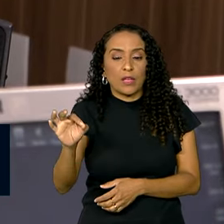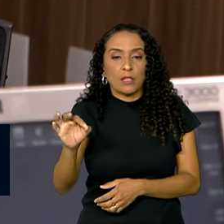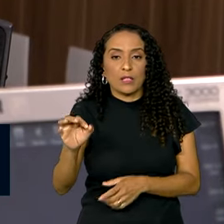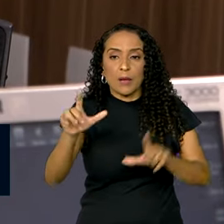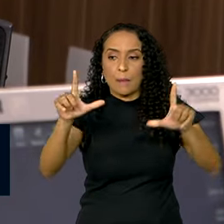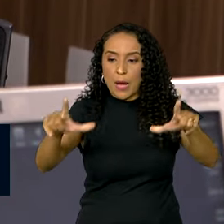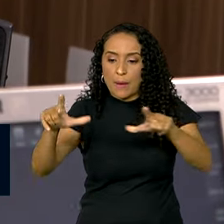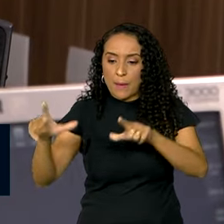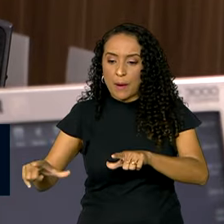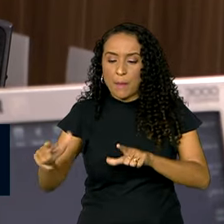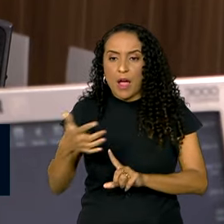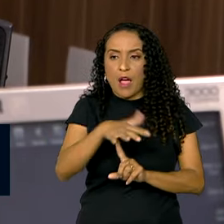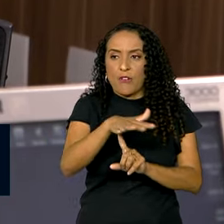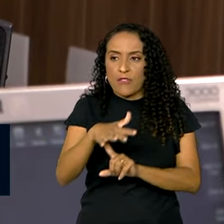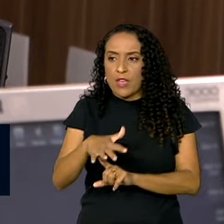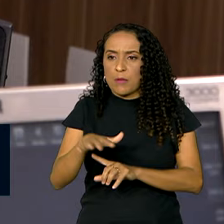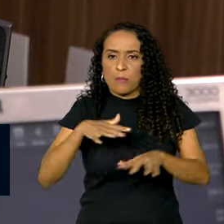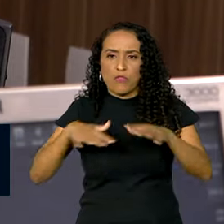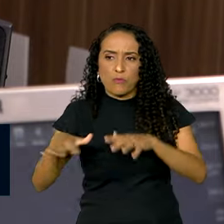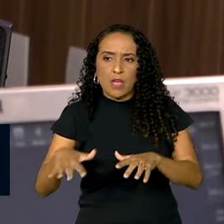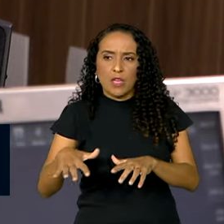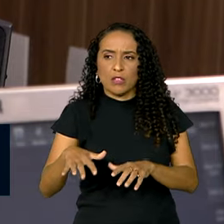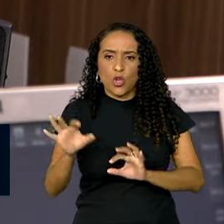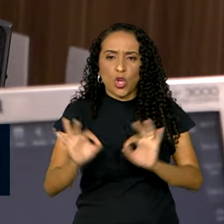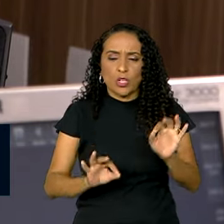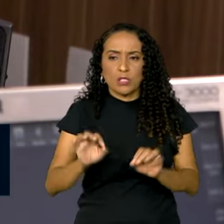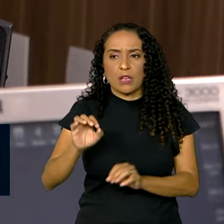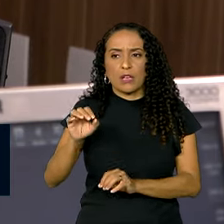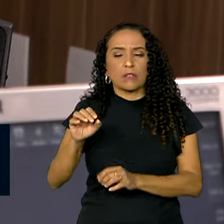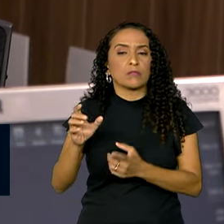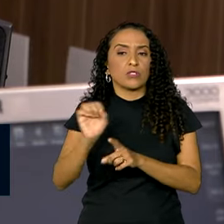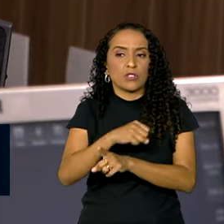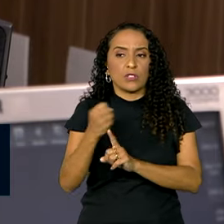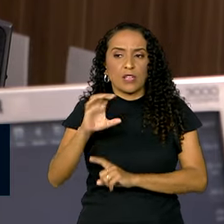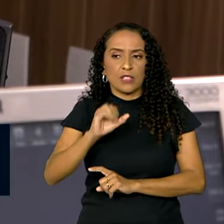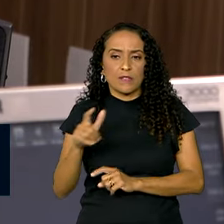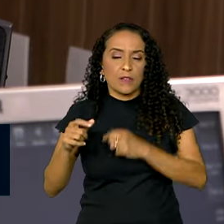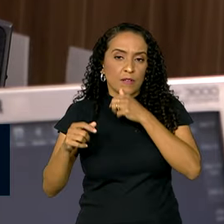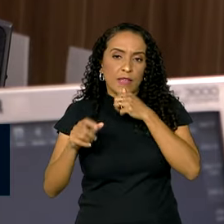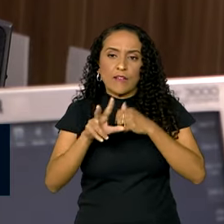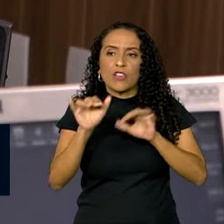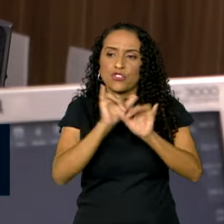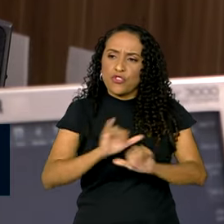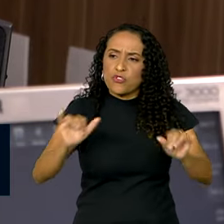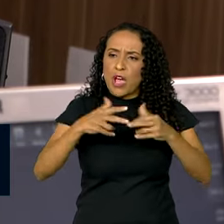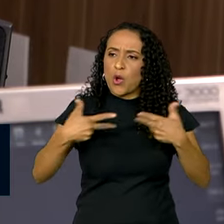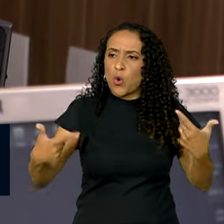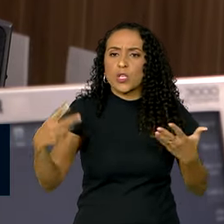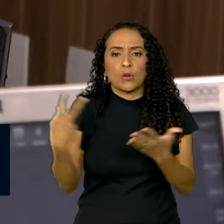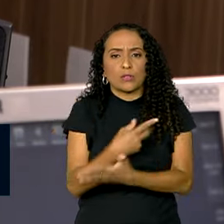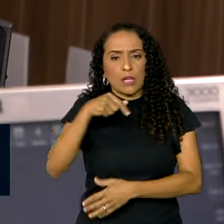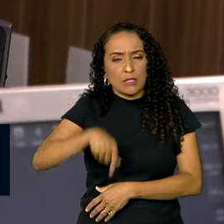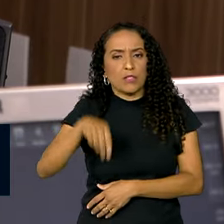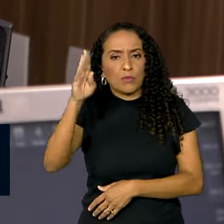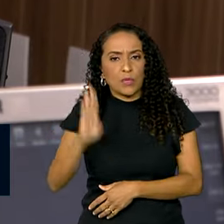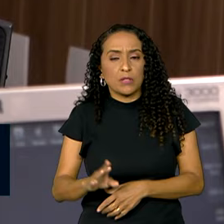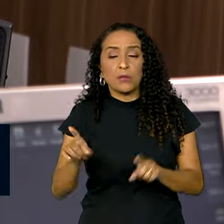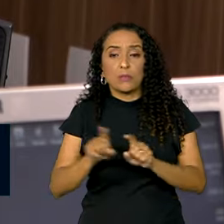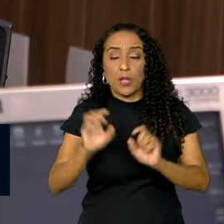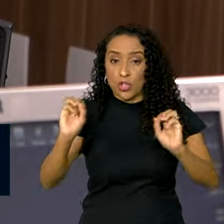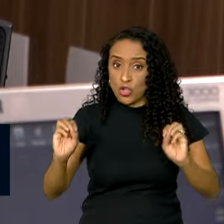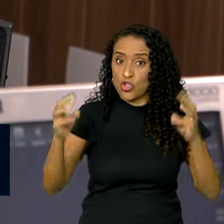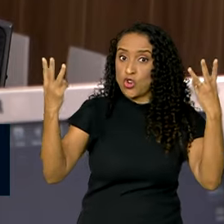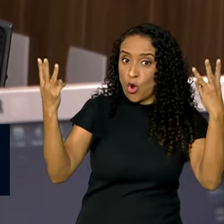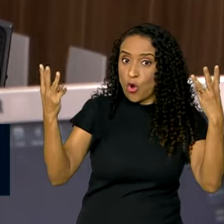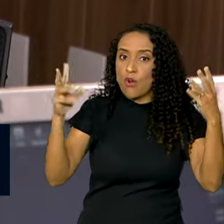em que os movimentos e organizações da sociedade civil vão divulgar aquilo que se faz no país e shows